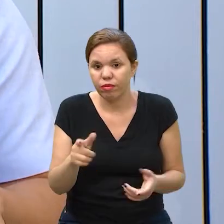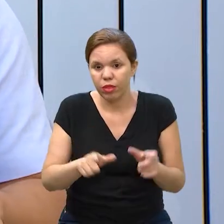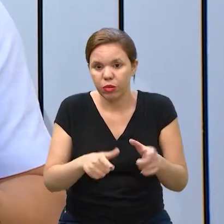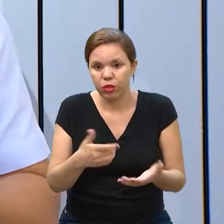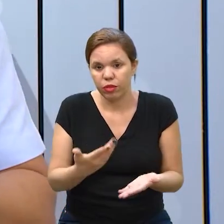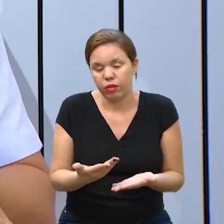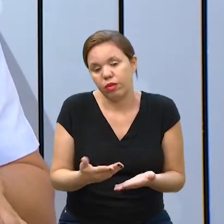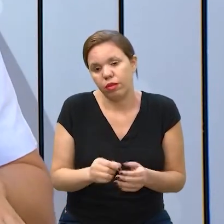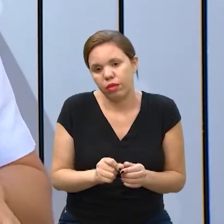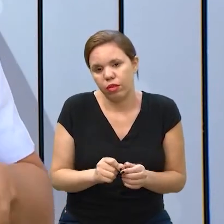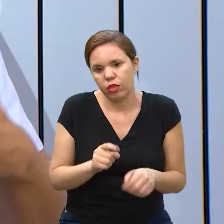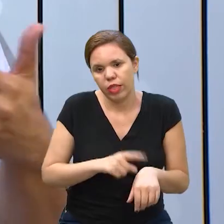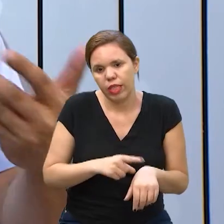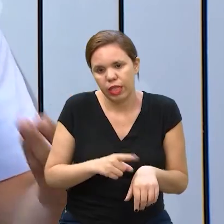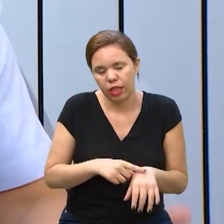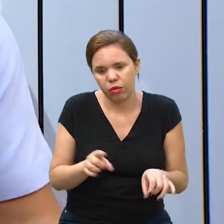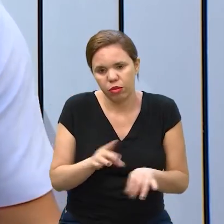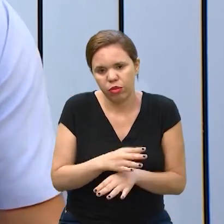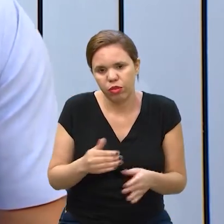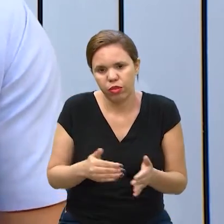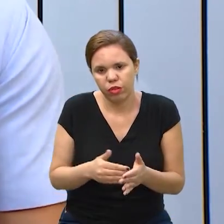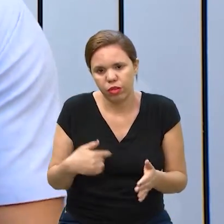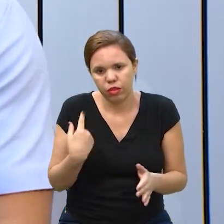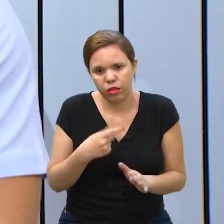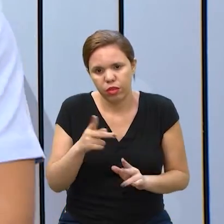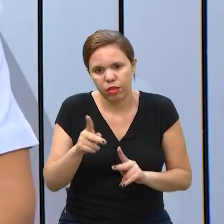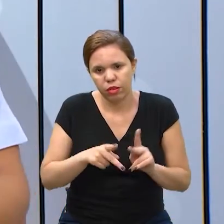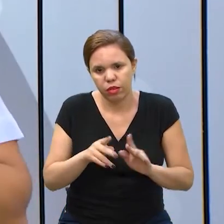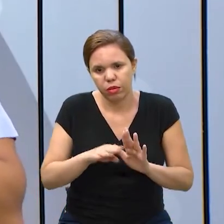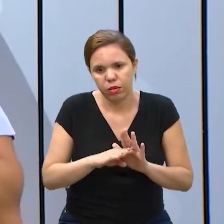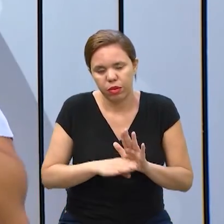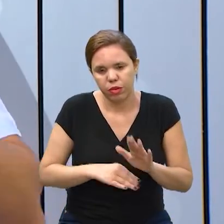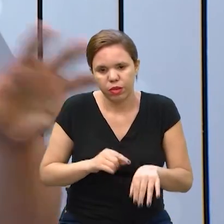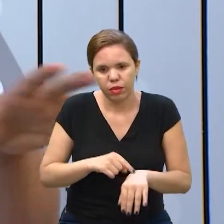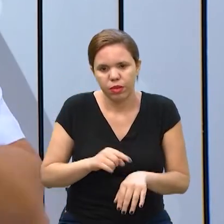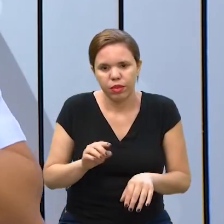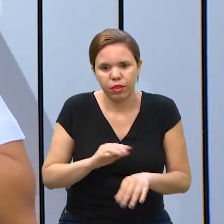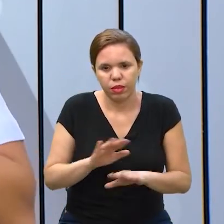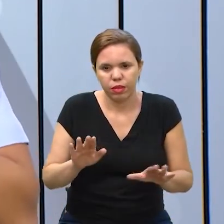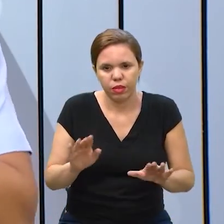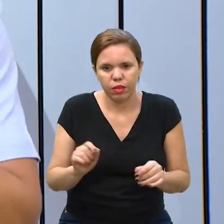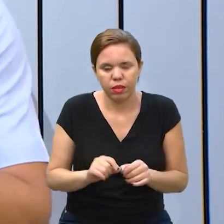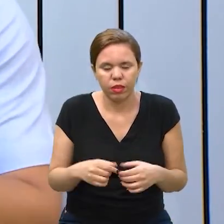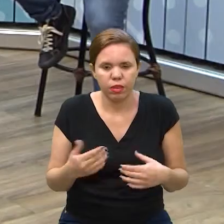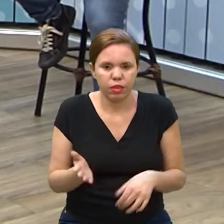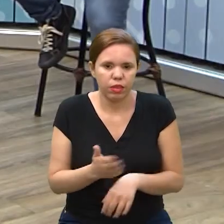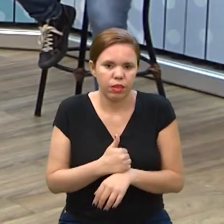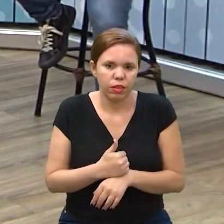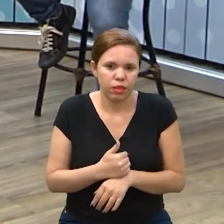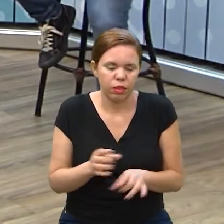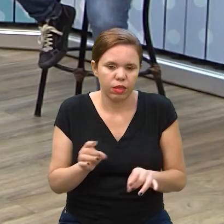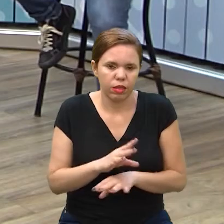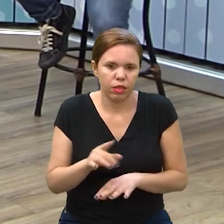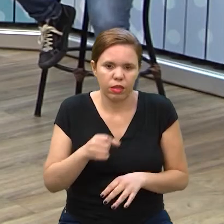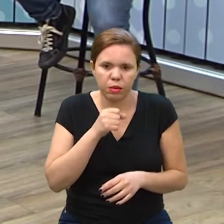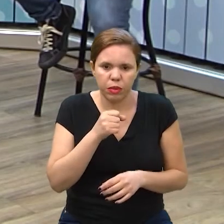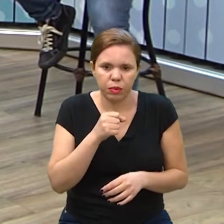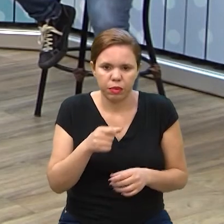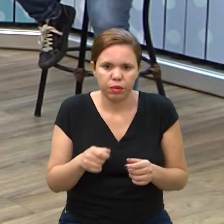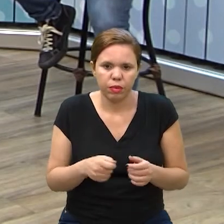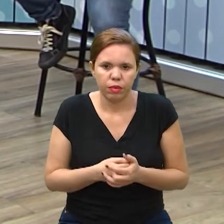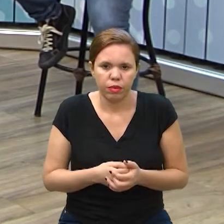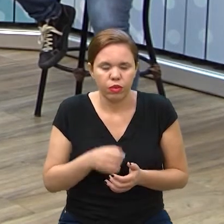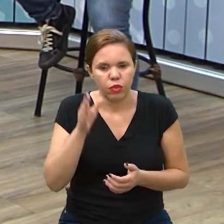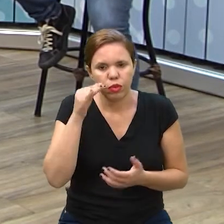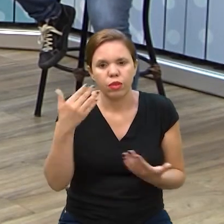descrédito. Gente, nosso tempo tá estourando já. A nossa produtora já tá fazendo um sinalzinho pra gente. Mas antes de eu encerrar a